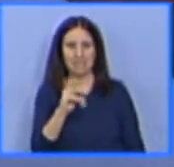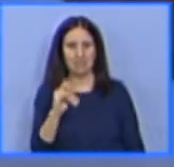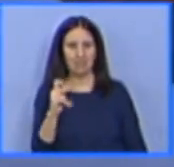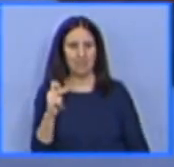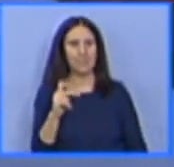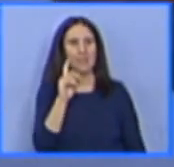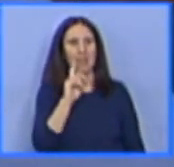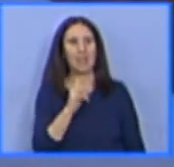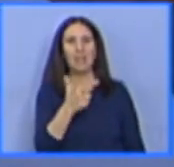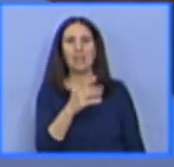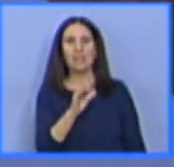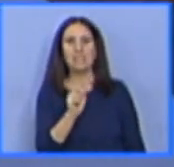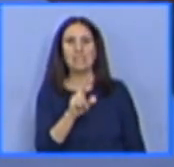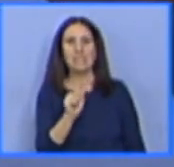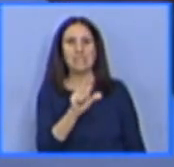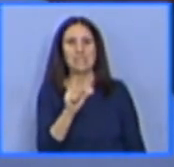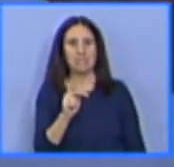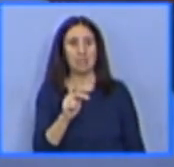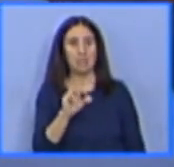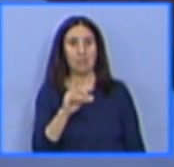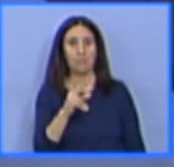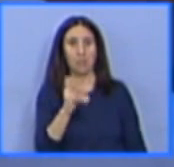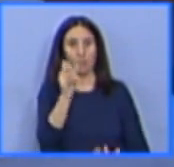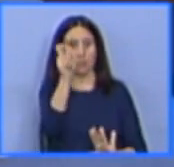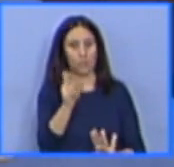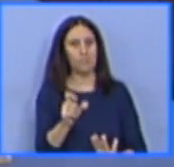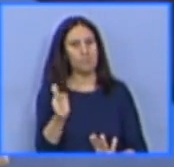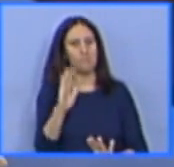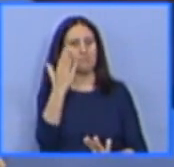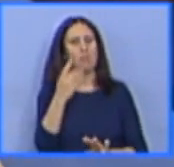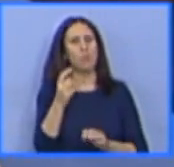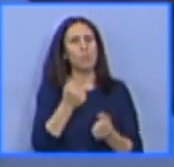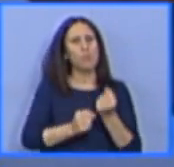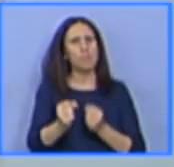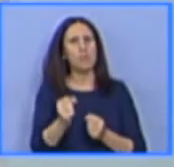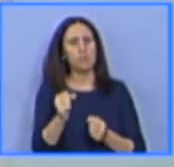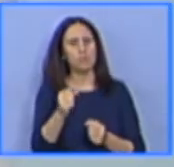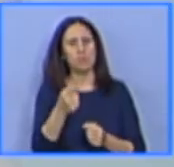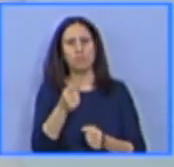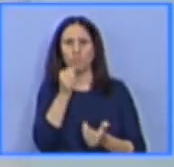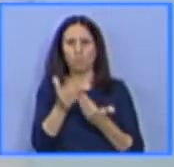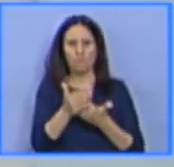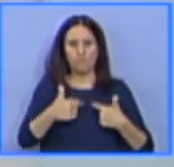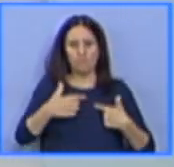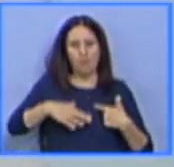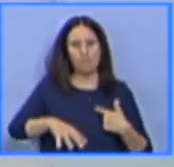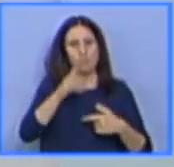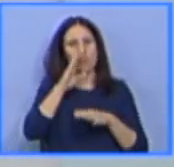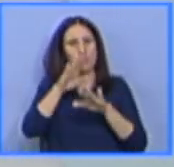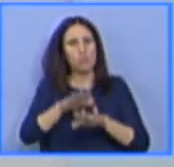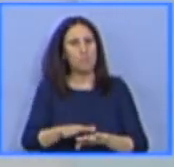Começava por si, Teresa Carvalho, como é que surge então a ideia deste movimento Stop Eutanásia? Como é que foi o pôr em